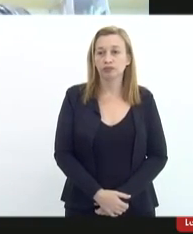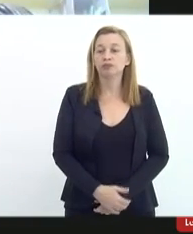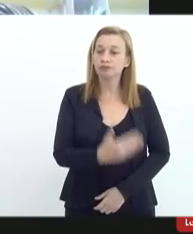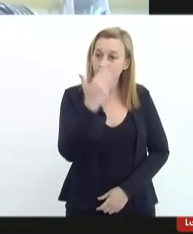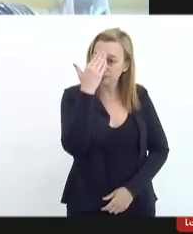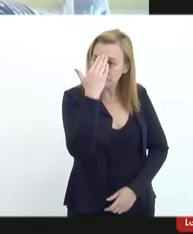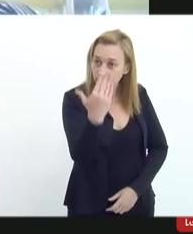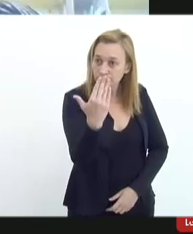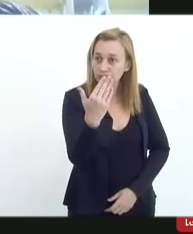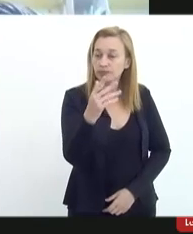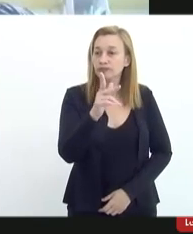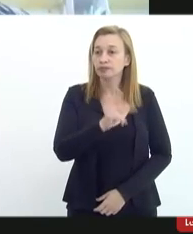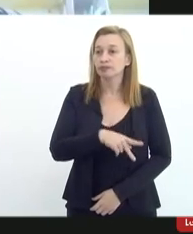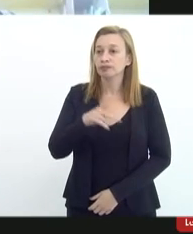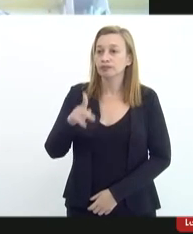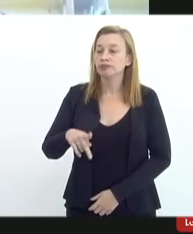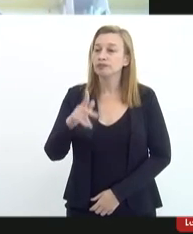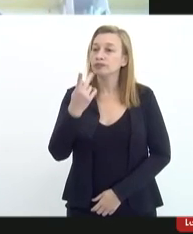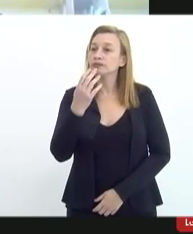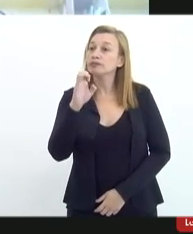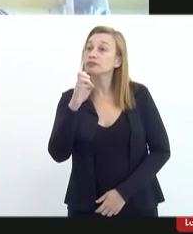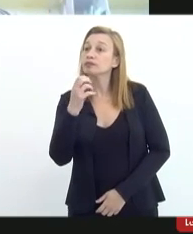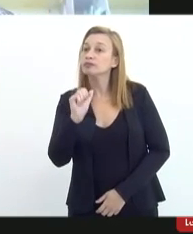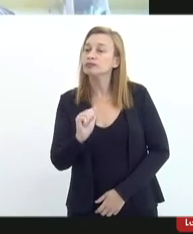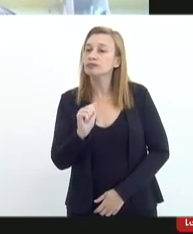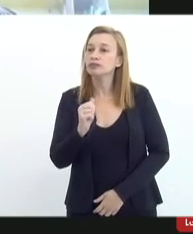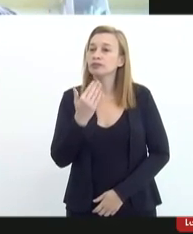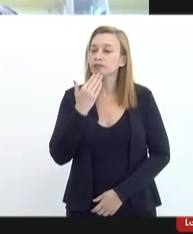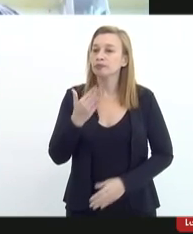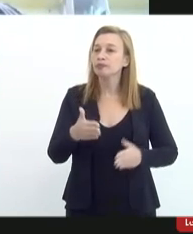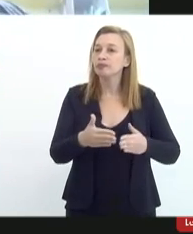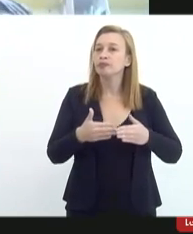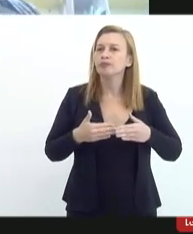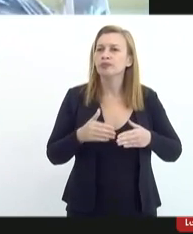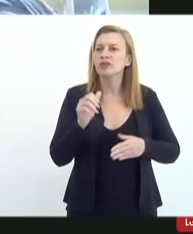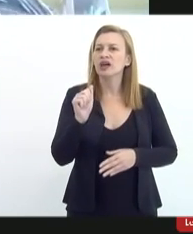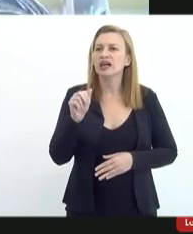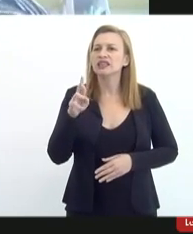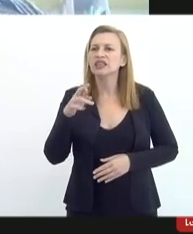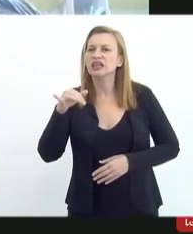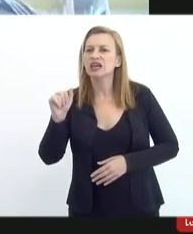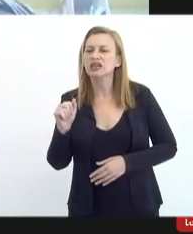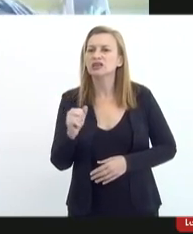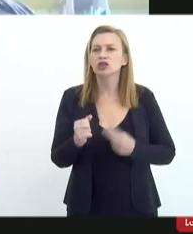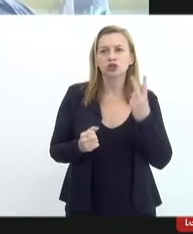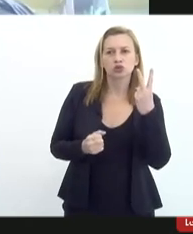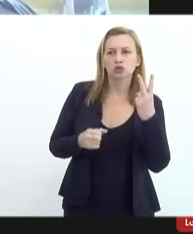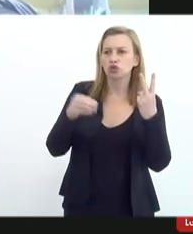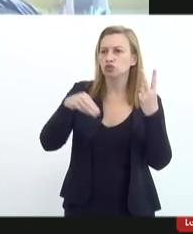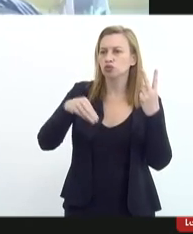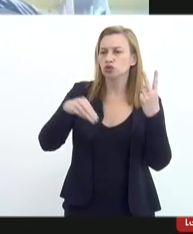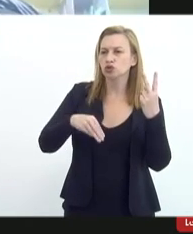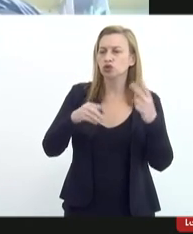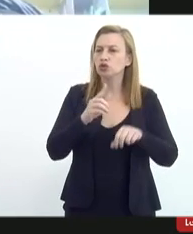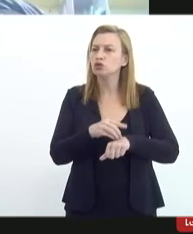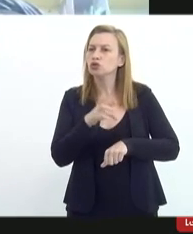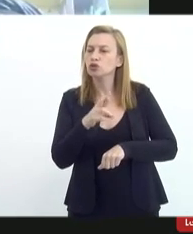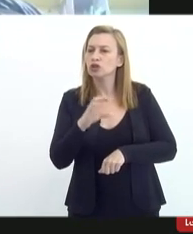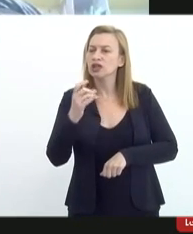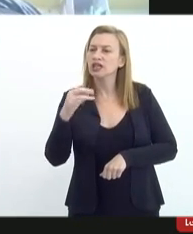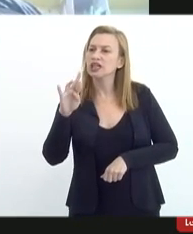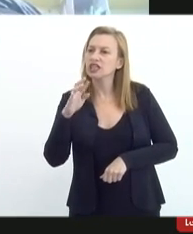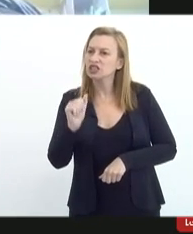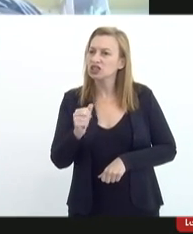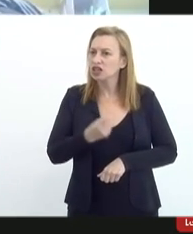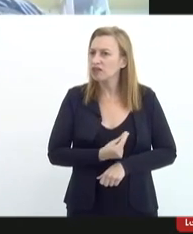Obrigada, professora Helena Teodoro. Eu vou pedir licença aí à Adriana para abrir 2 minutos para a doutora Cristina Vital, que